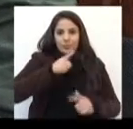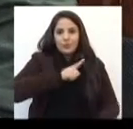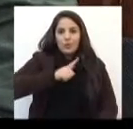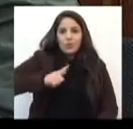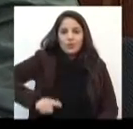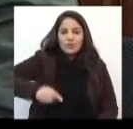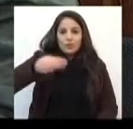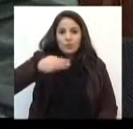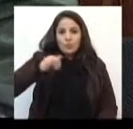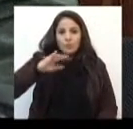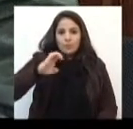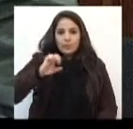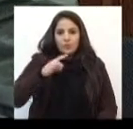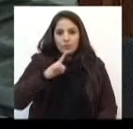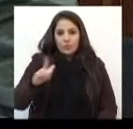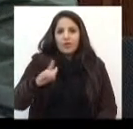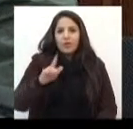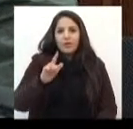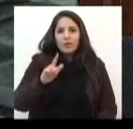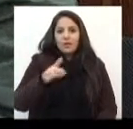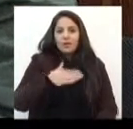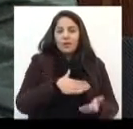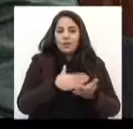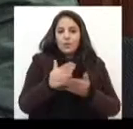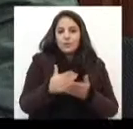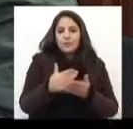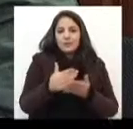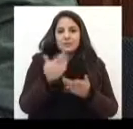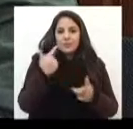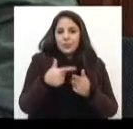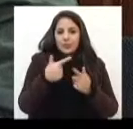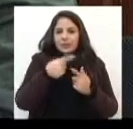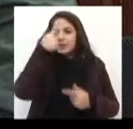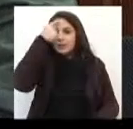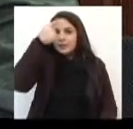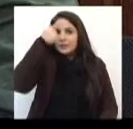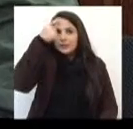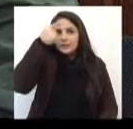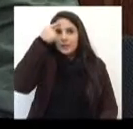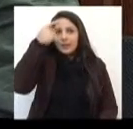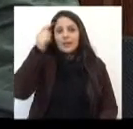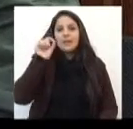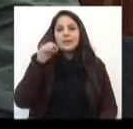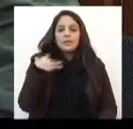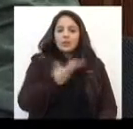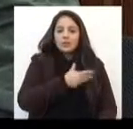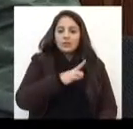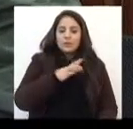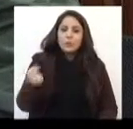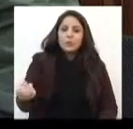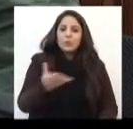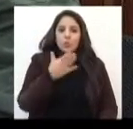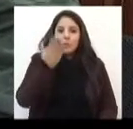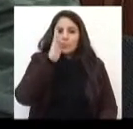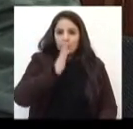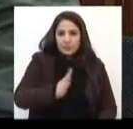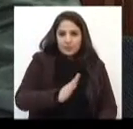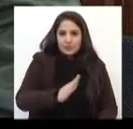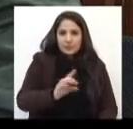Michel Temer, ele surge a partir da ideia de que agora nós teremos um novo Brasil sem